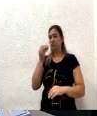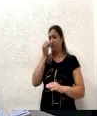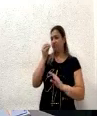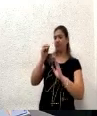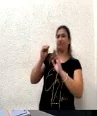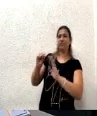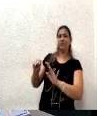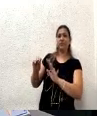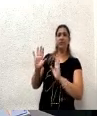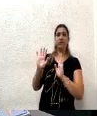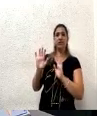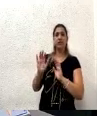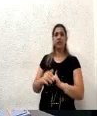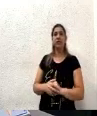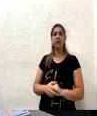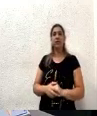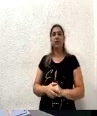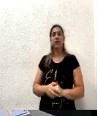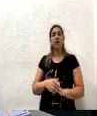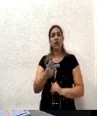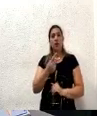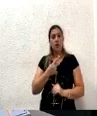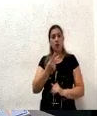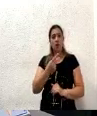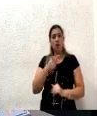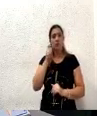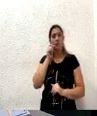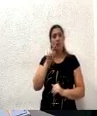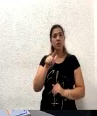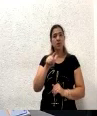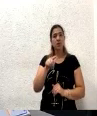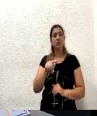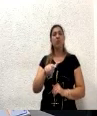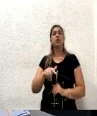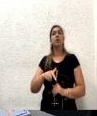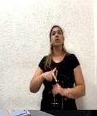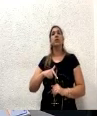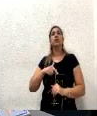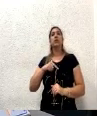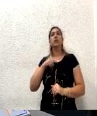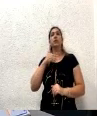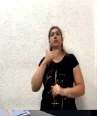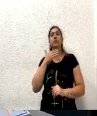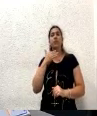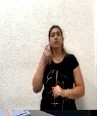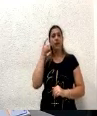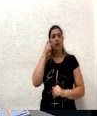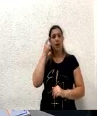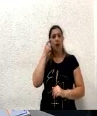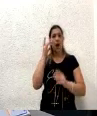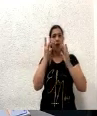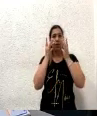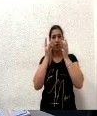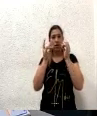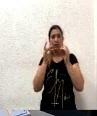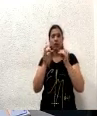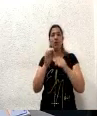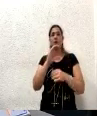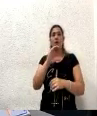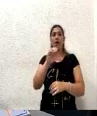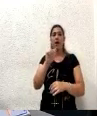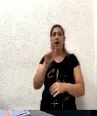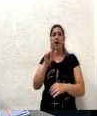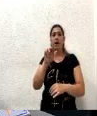abandonada. Nós conseguimos, através de serviços públicos, com a atenção aí do Carlinhos,